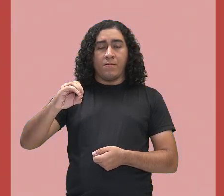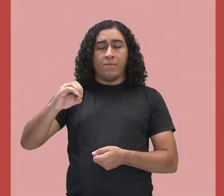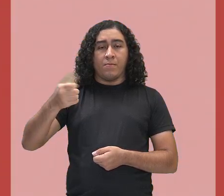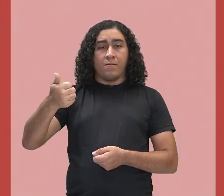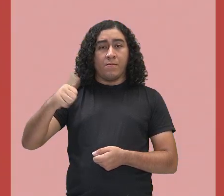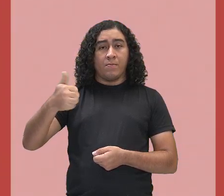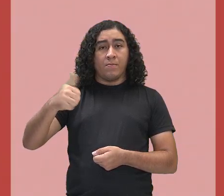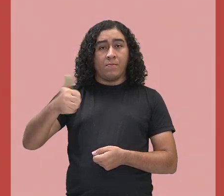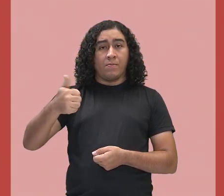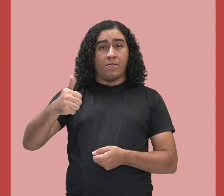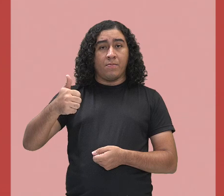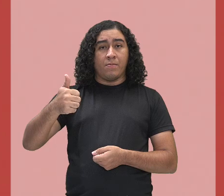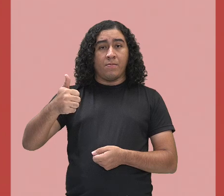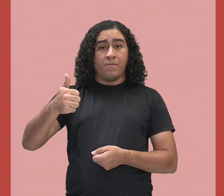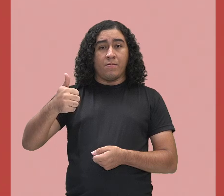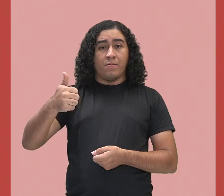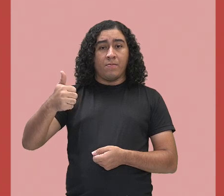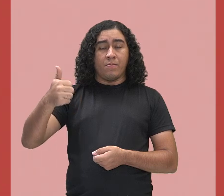11,